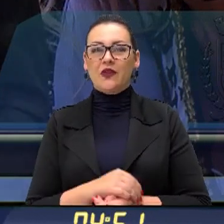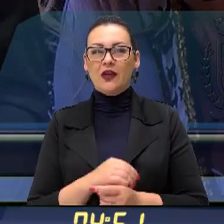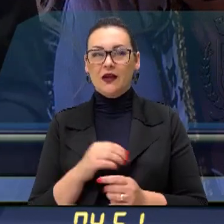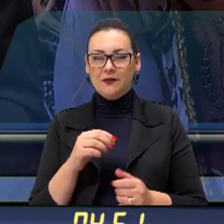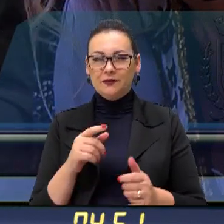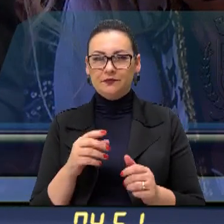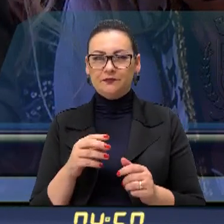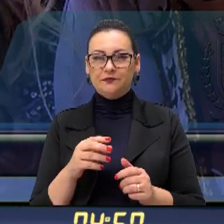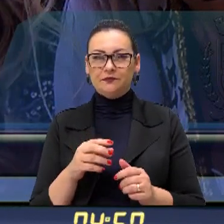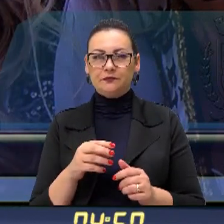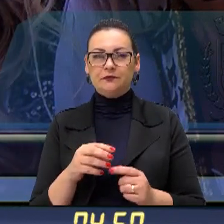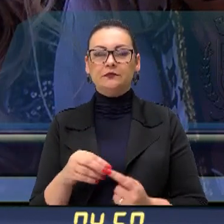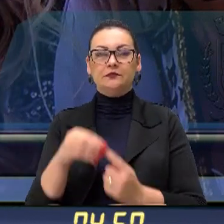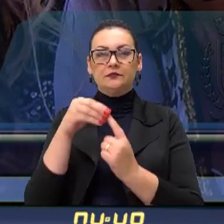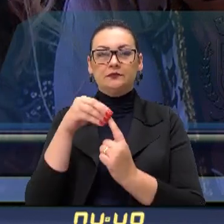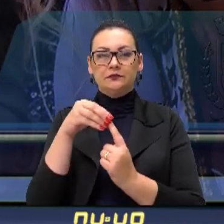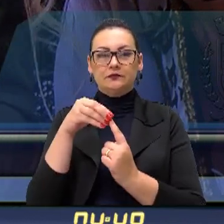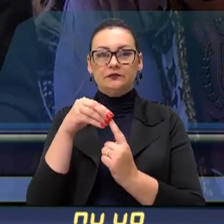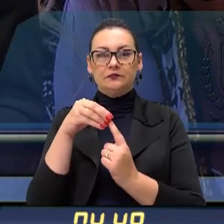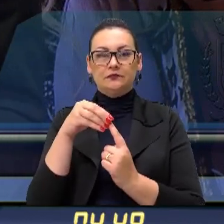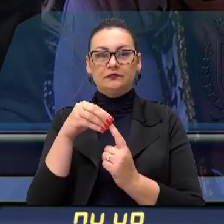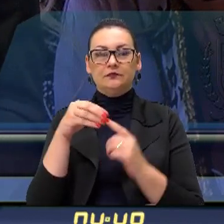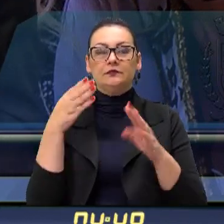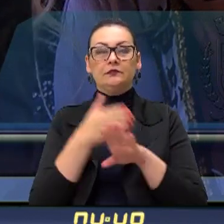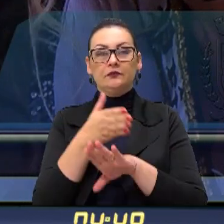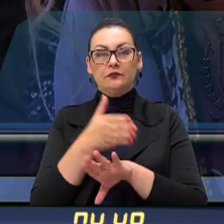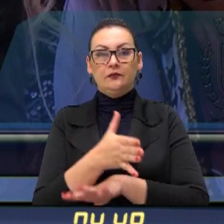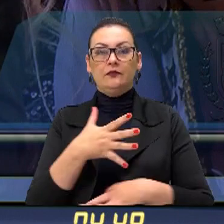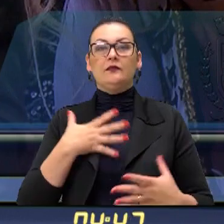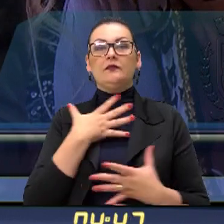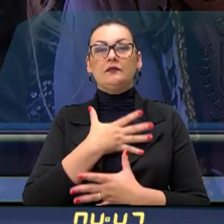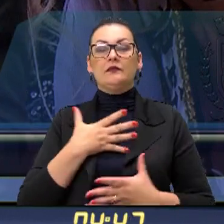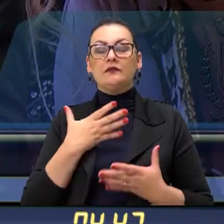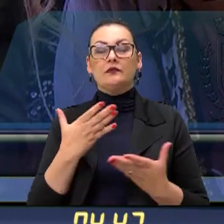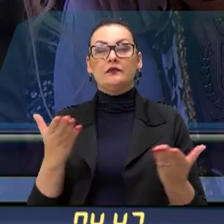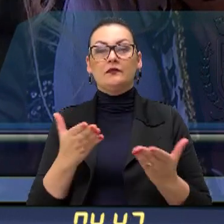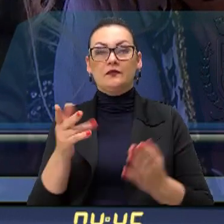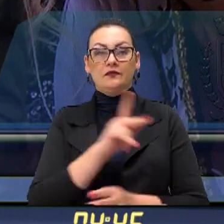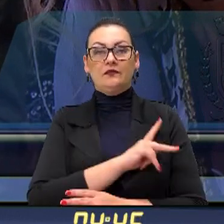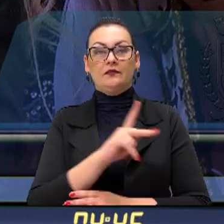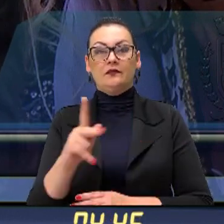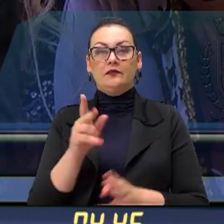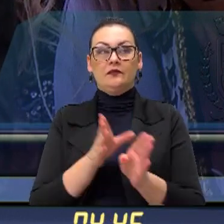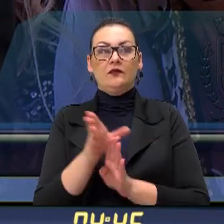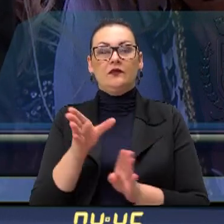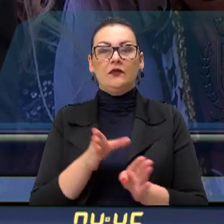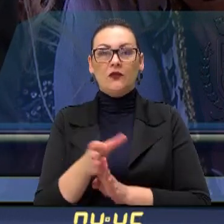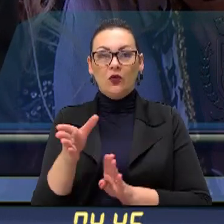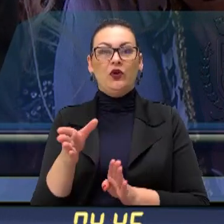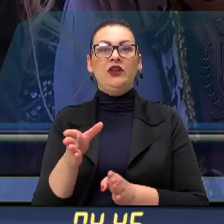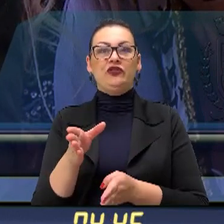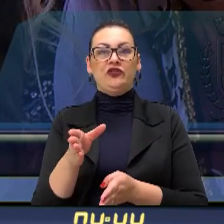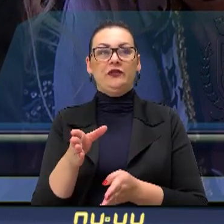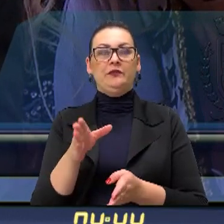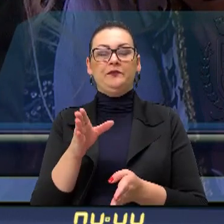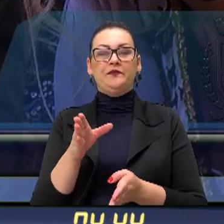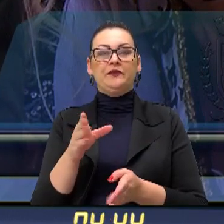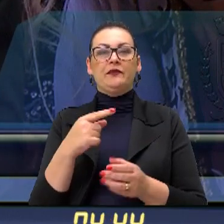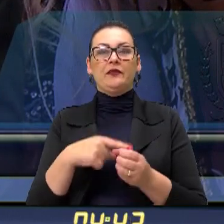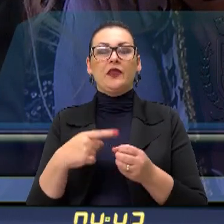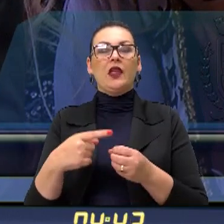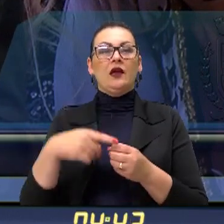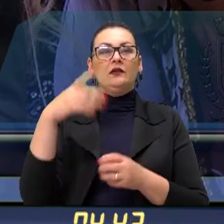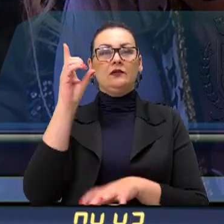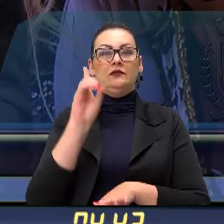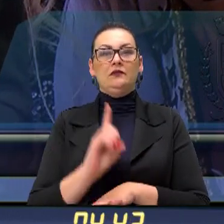aos presentes, quero saudar aqui o presidente do Conselho Municipal dos